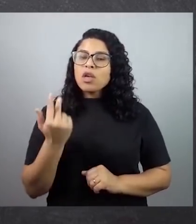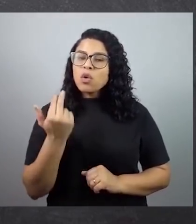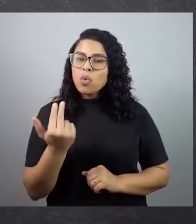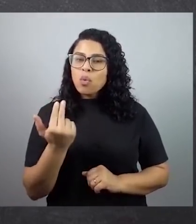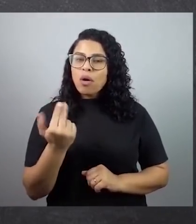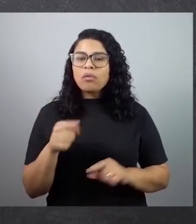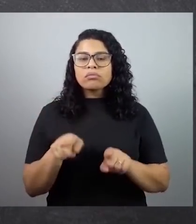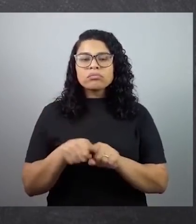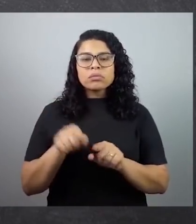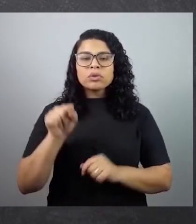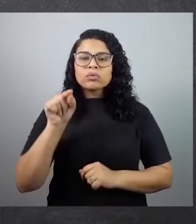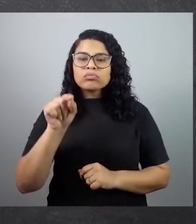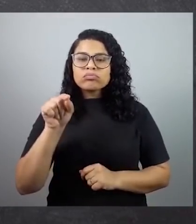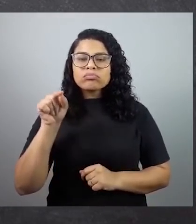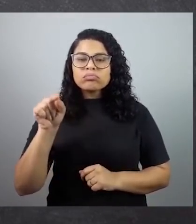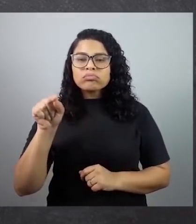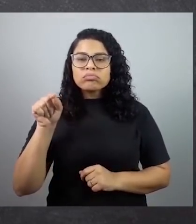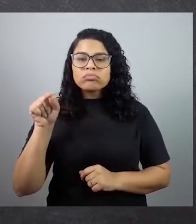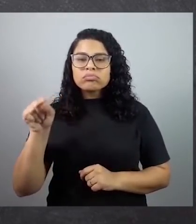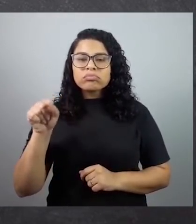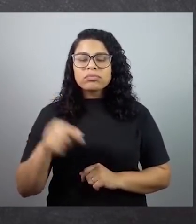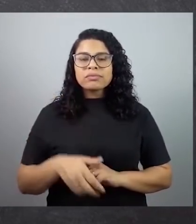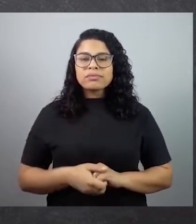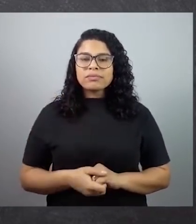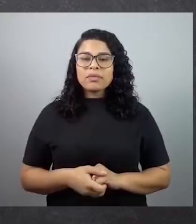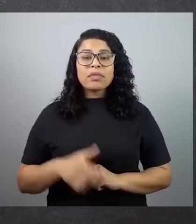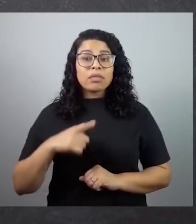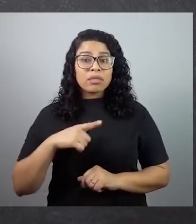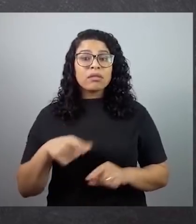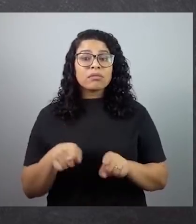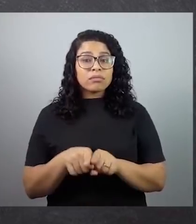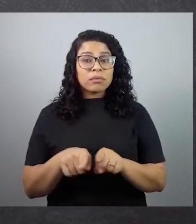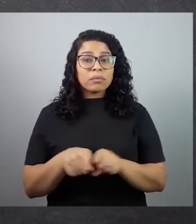das reticências. Temos aqui também